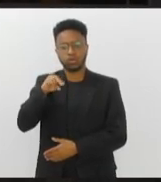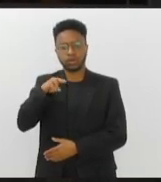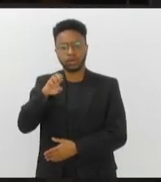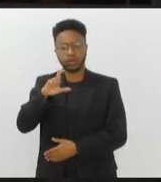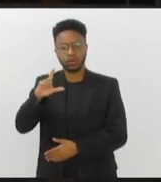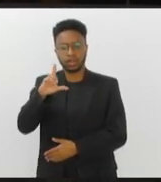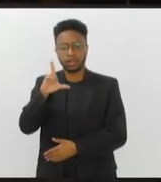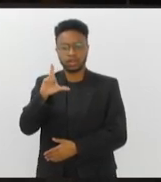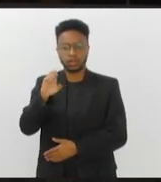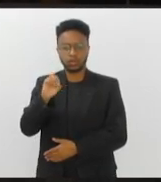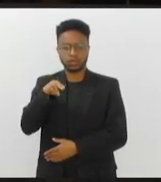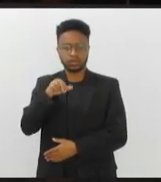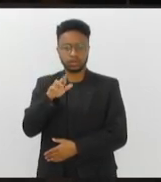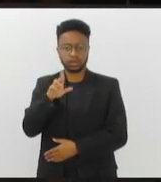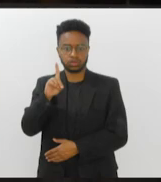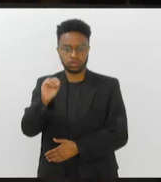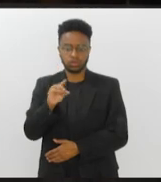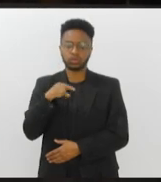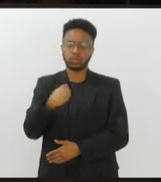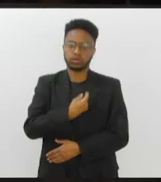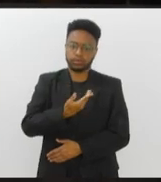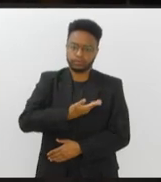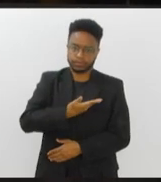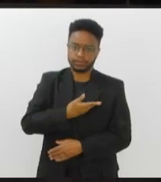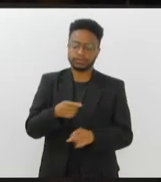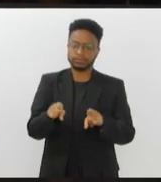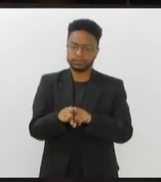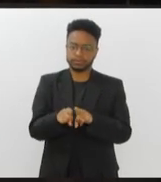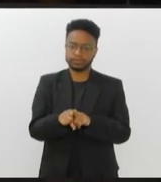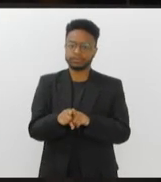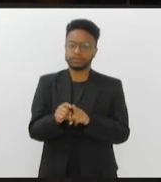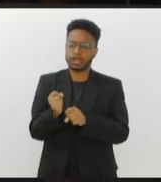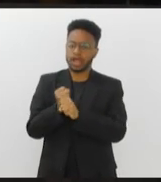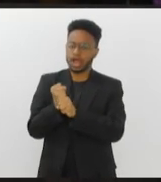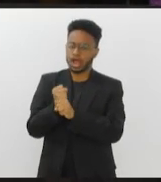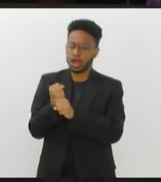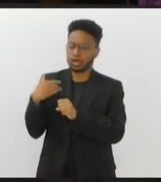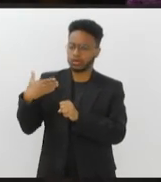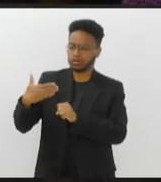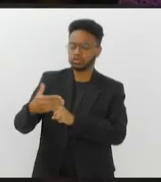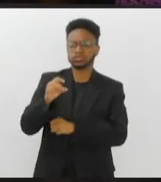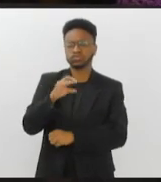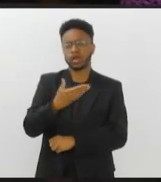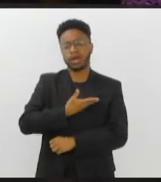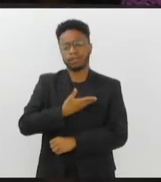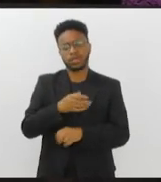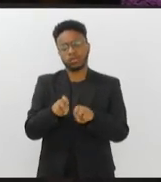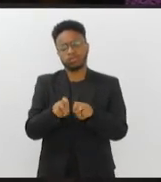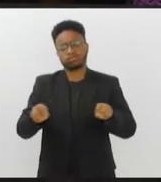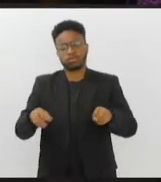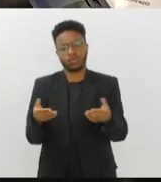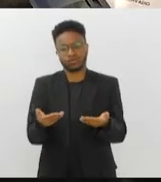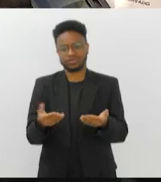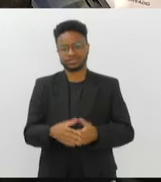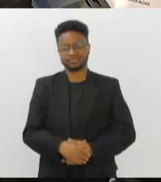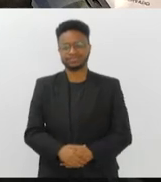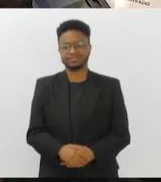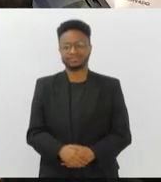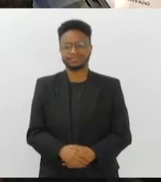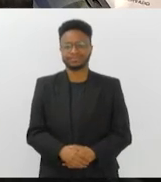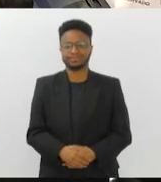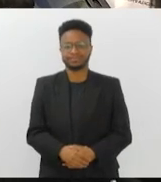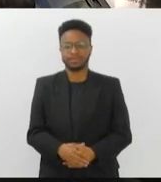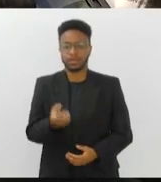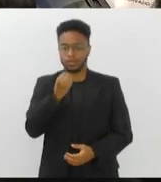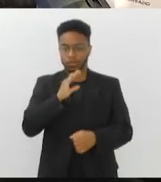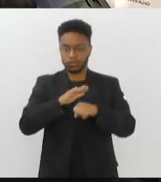Silva Loyola, nosso querido amigo também, um amigo de longas datas. Aqui só tem amigo sendo homenageado hoje. Boa